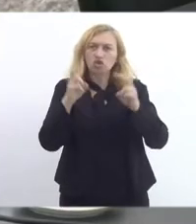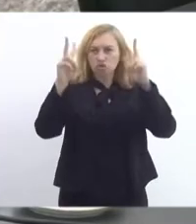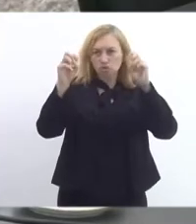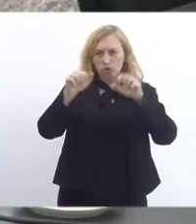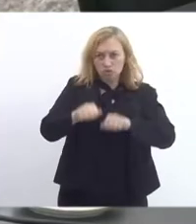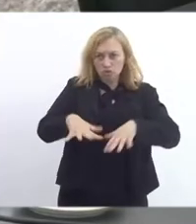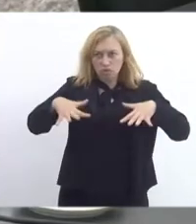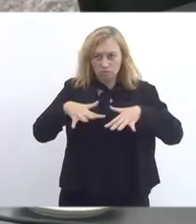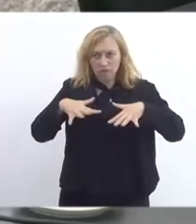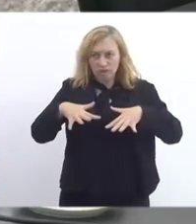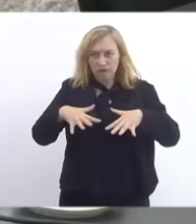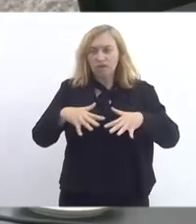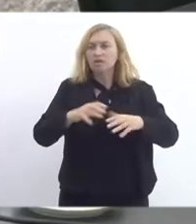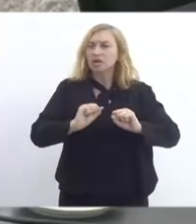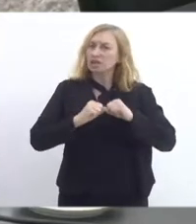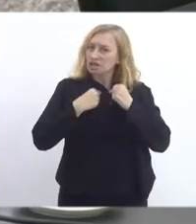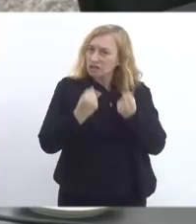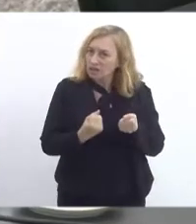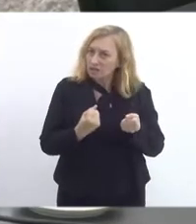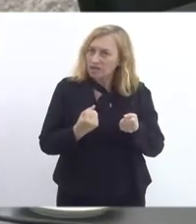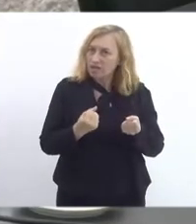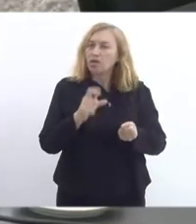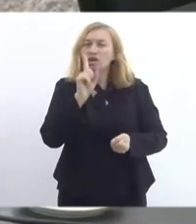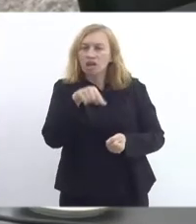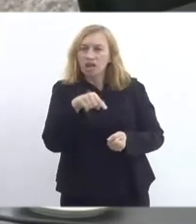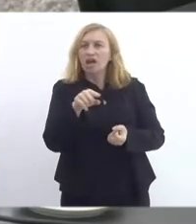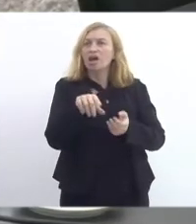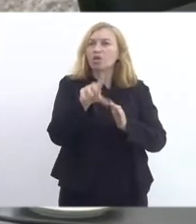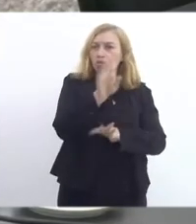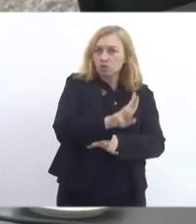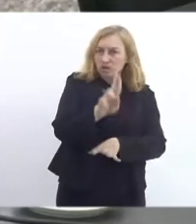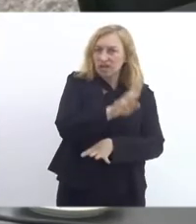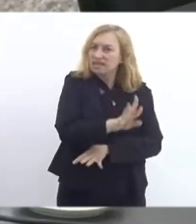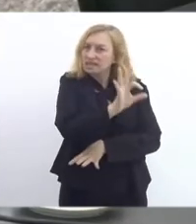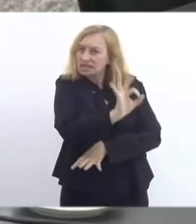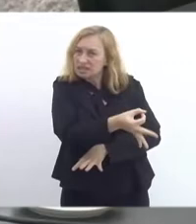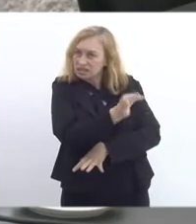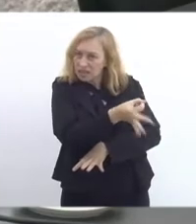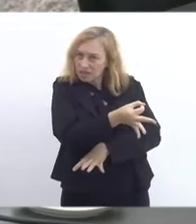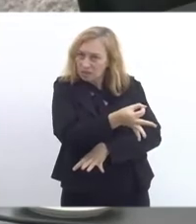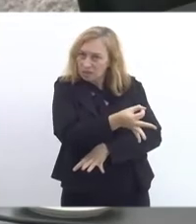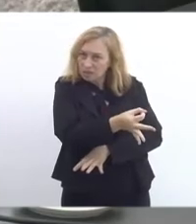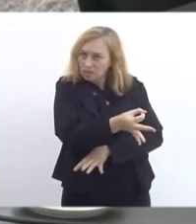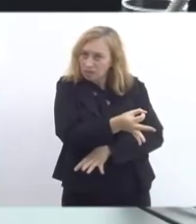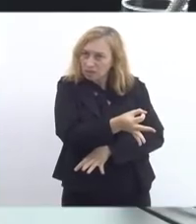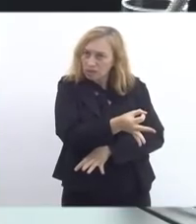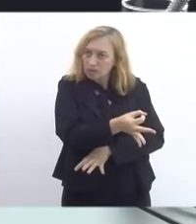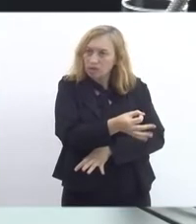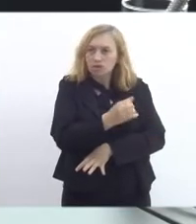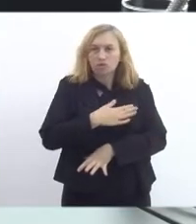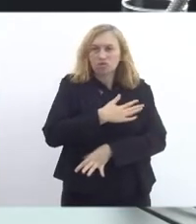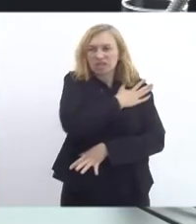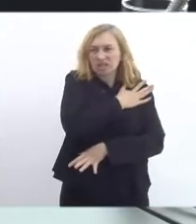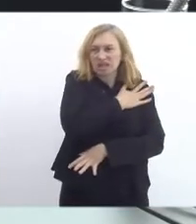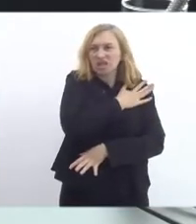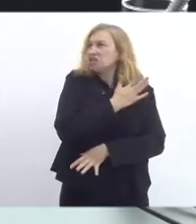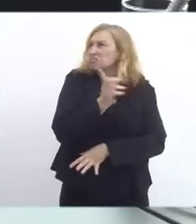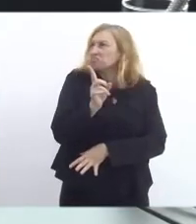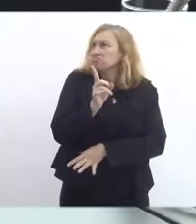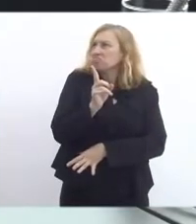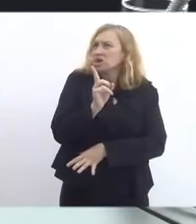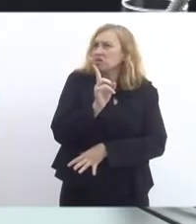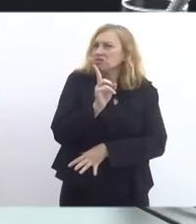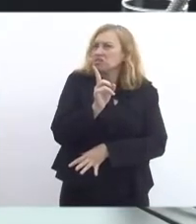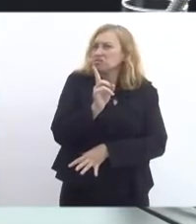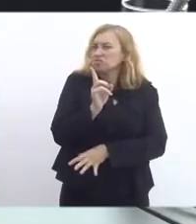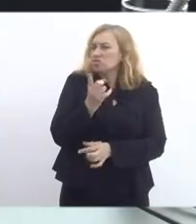quero defender a palavra, porque ela é usada, de fato, para os militares. Não, não, não vou, eu já disse, não vou